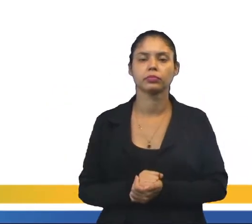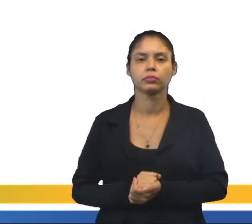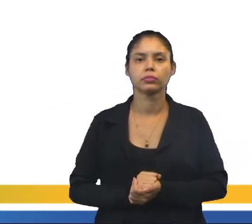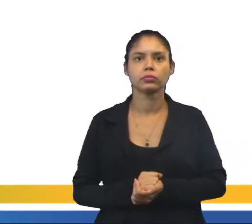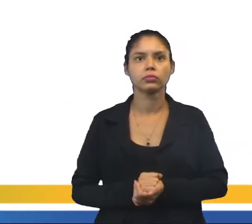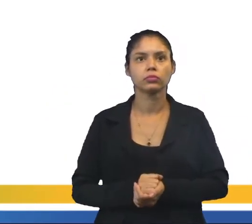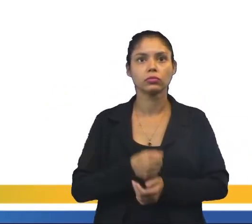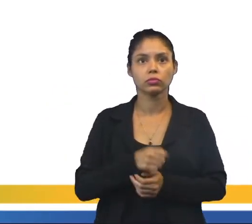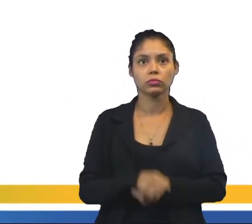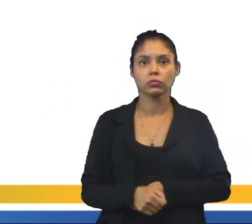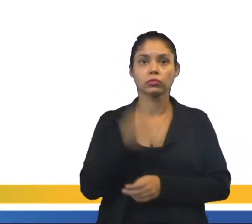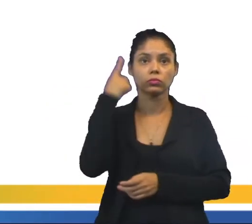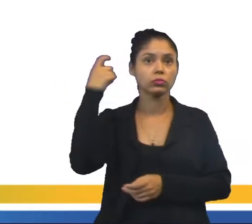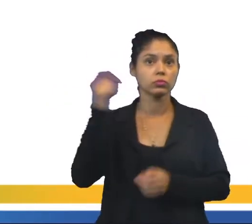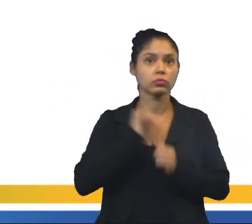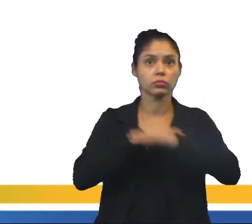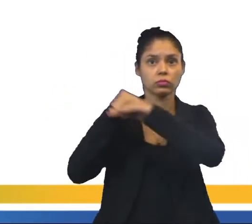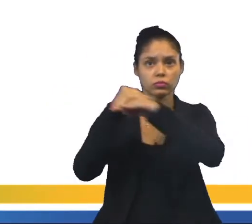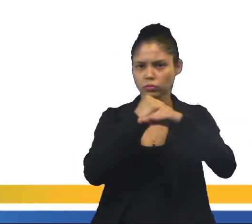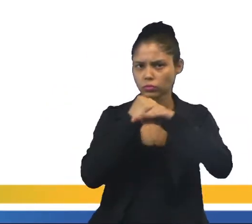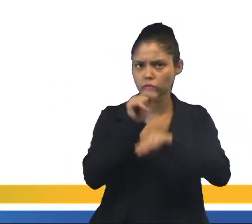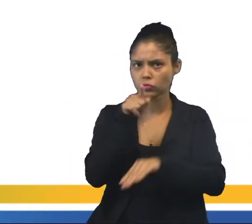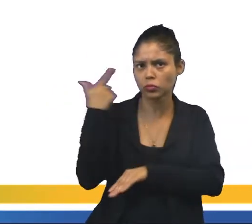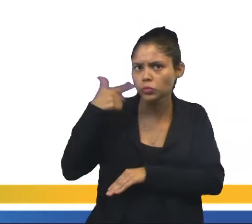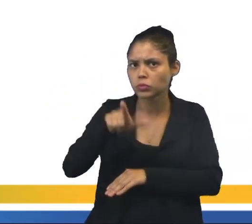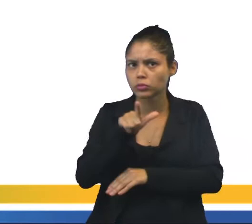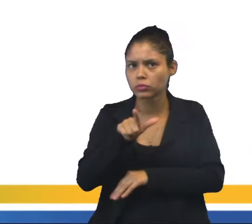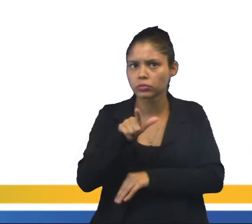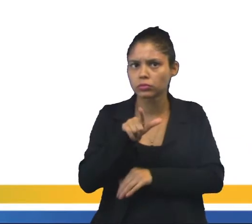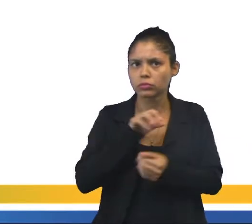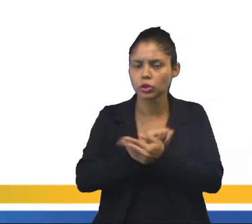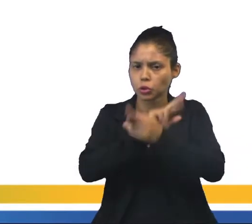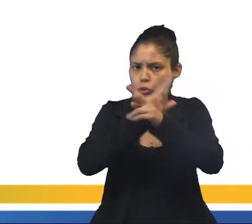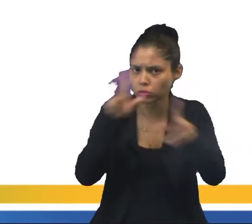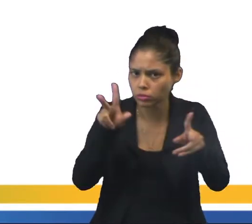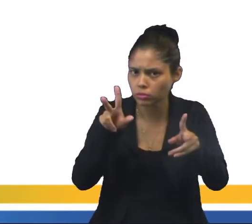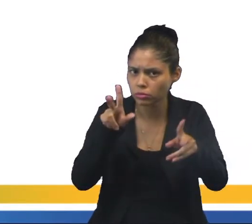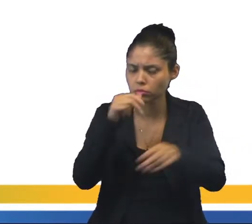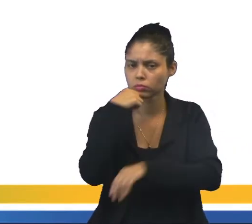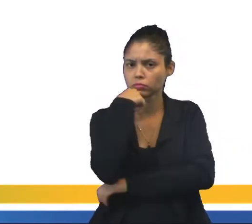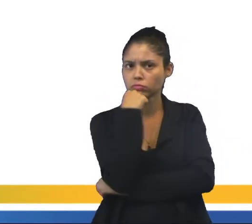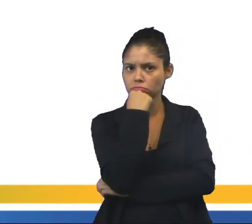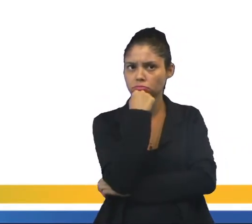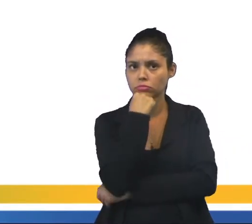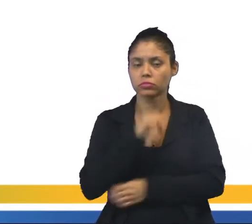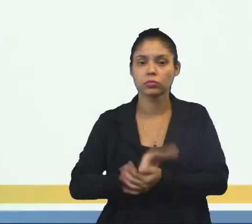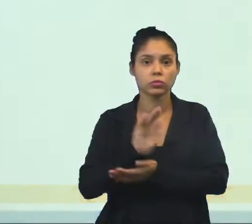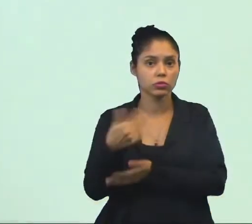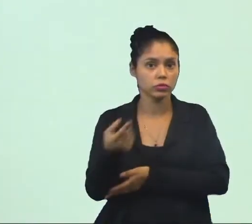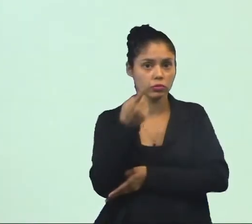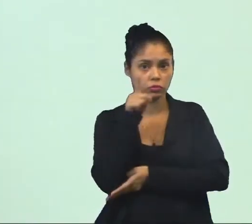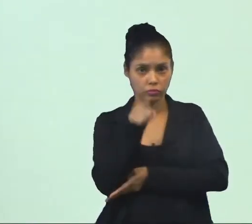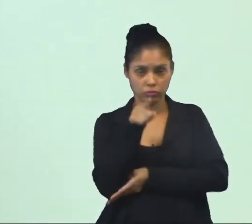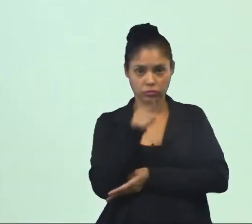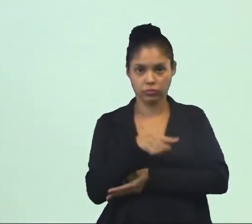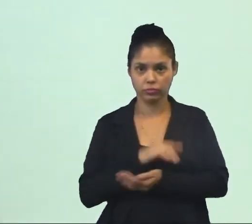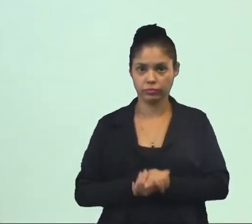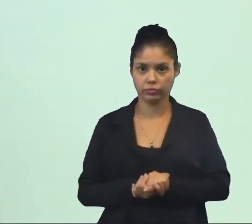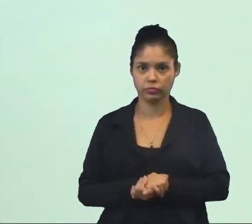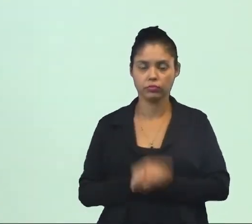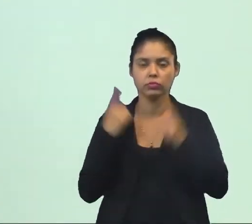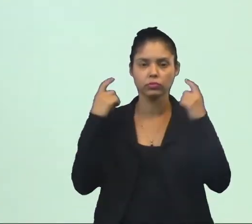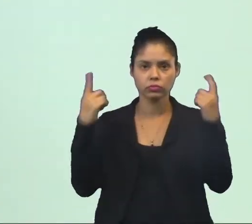pergunta. O som é tudo igual ou você consegue distinguir um som do outro? Então, quando você escuta um